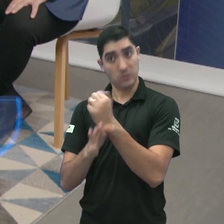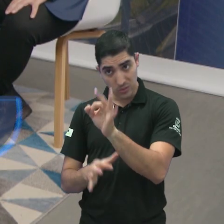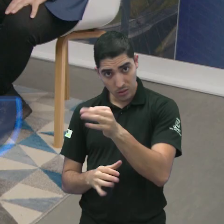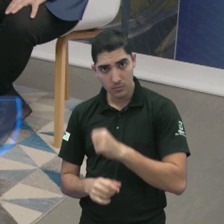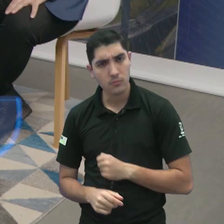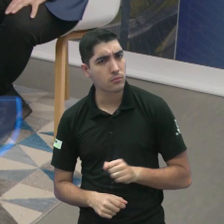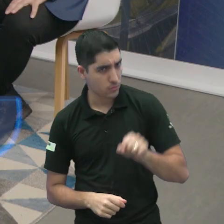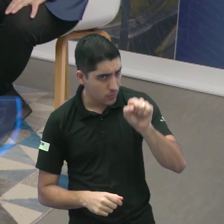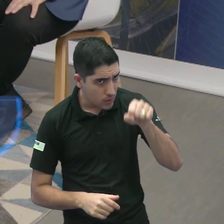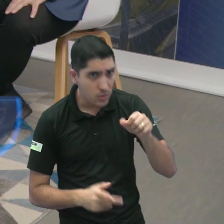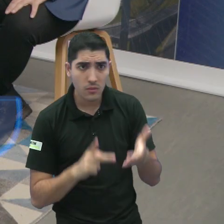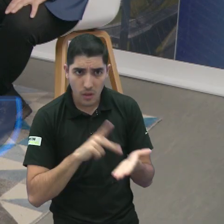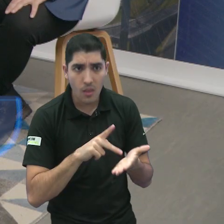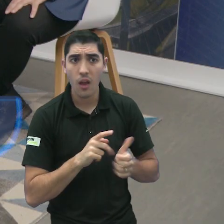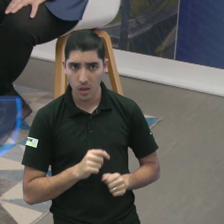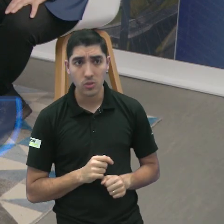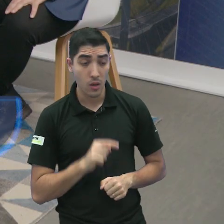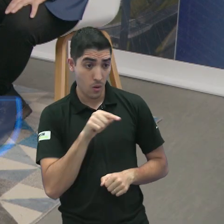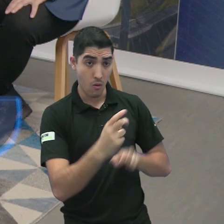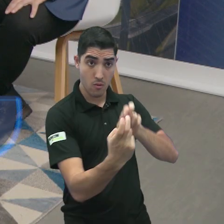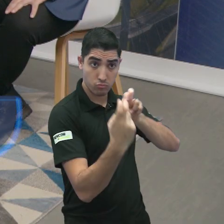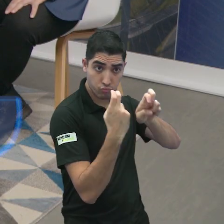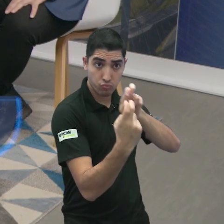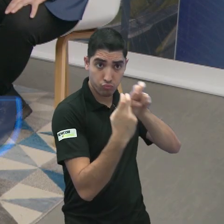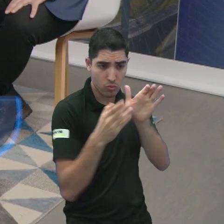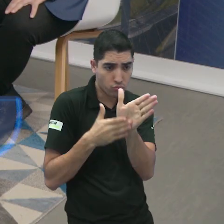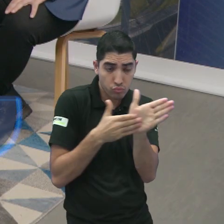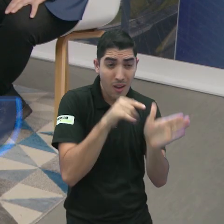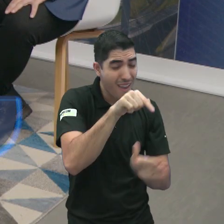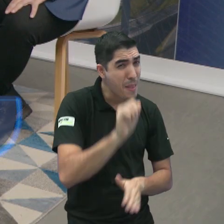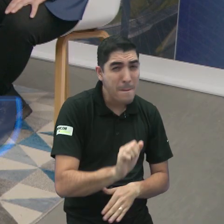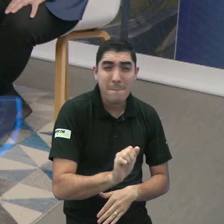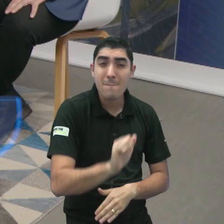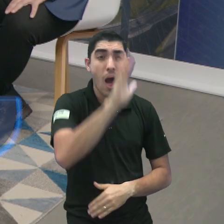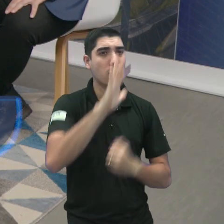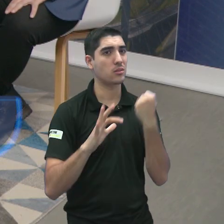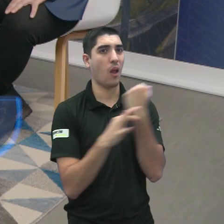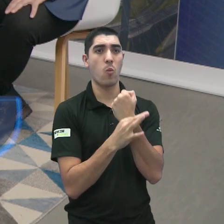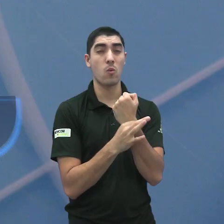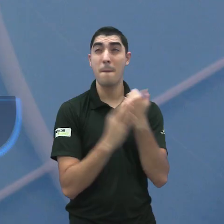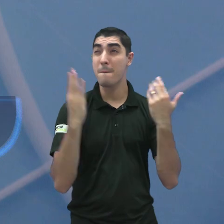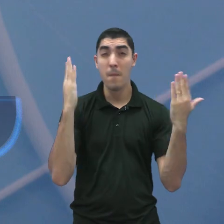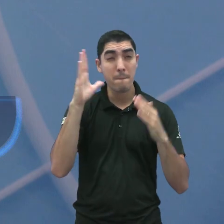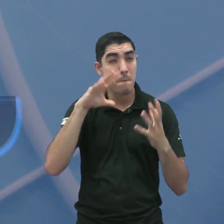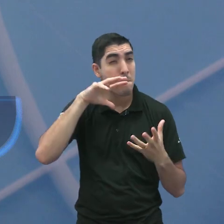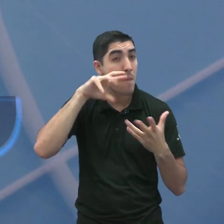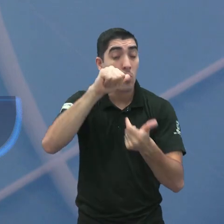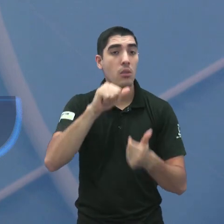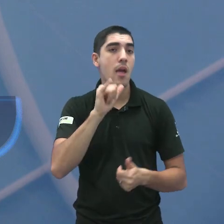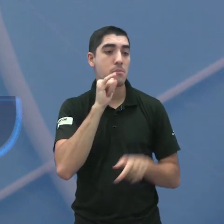sem dúvida. O transporte ferroviário de pessoas é o mais seguro do mundo. Você tem a